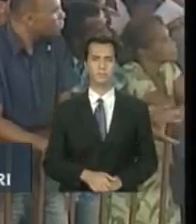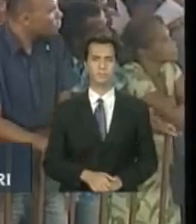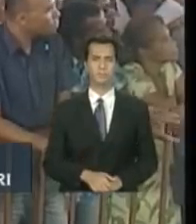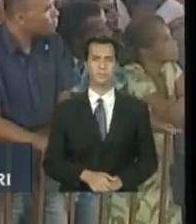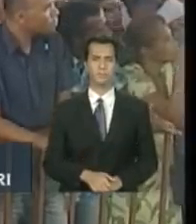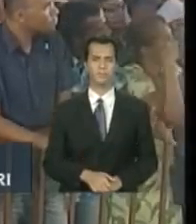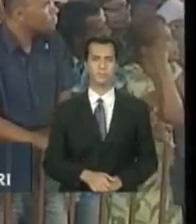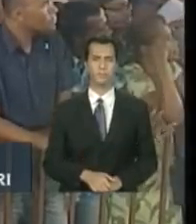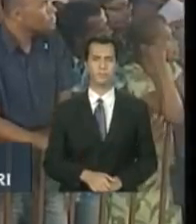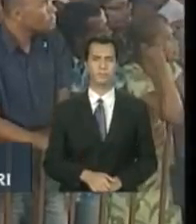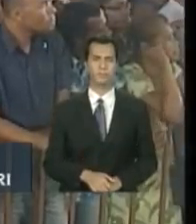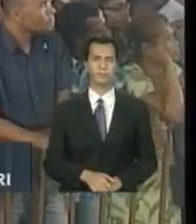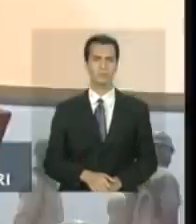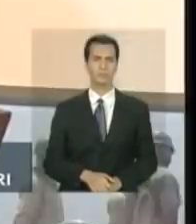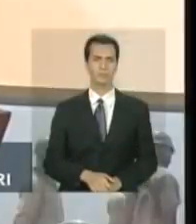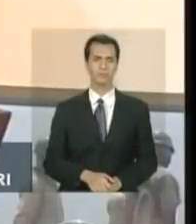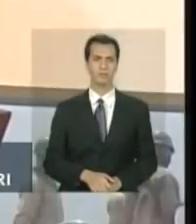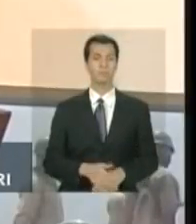Daí porque